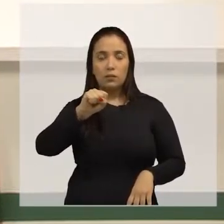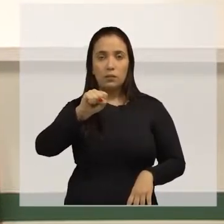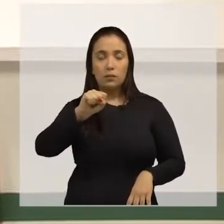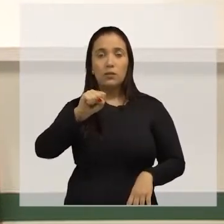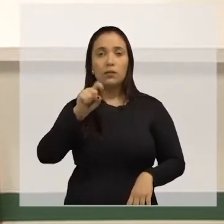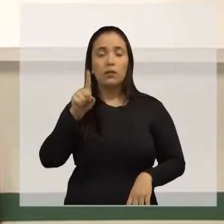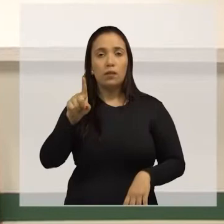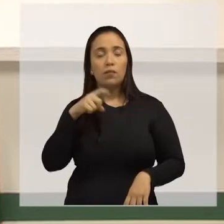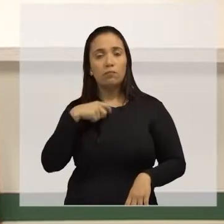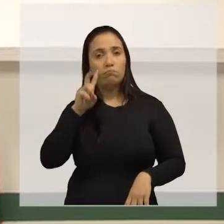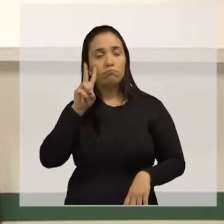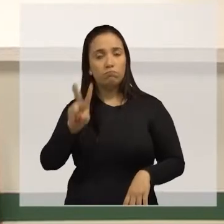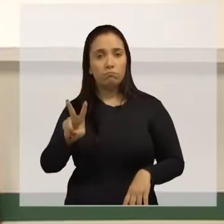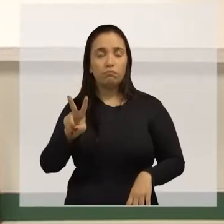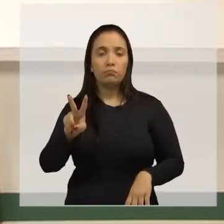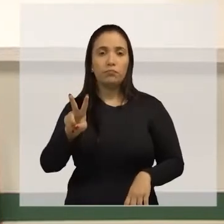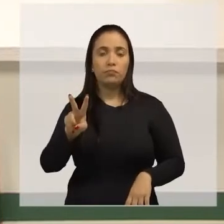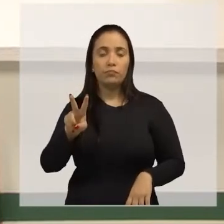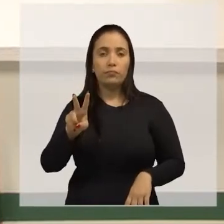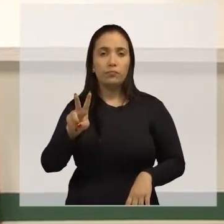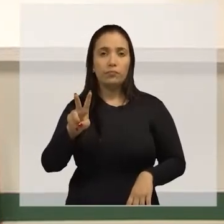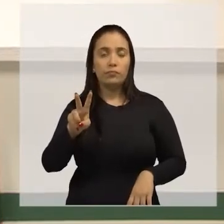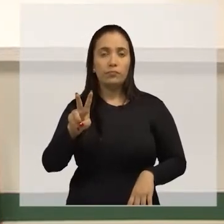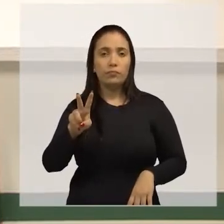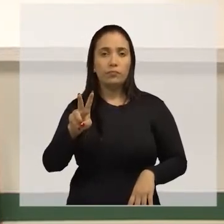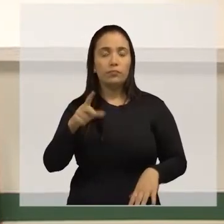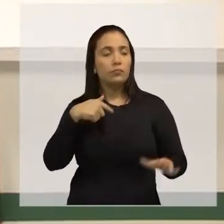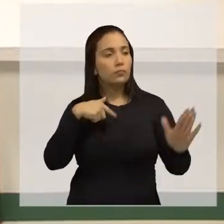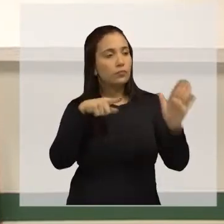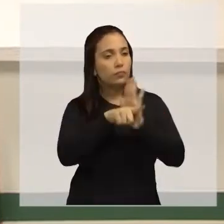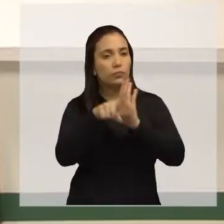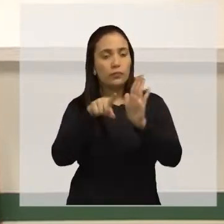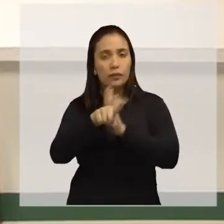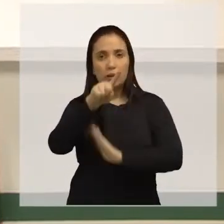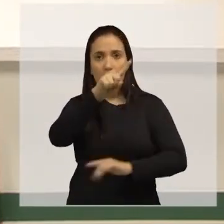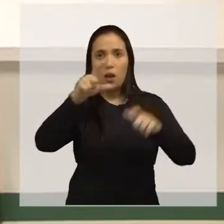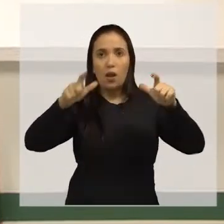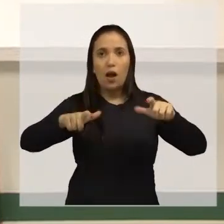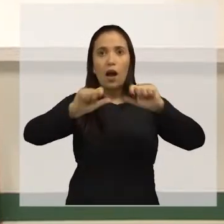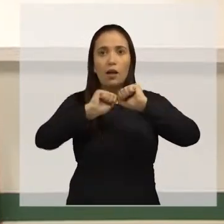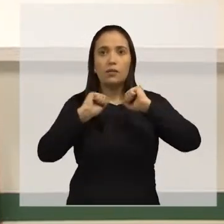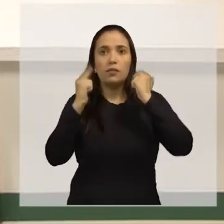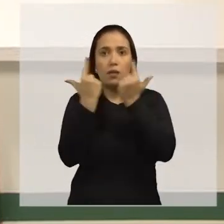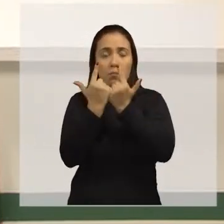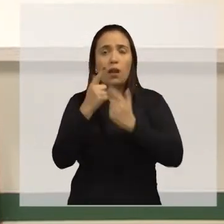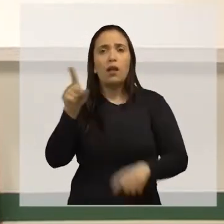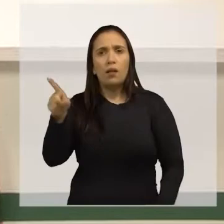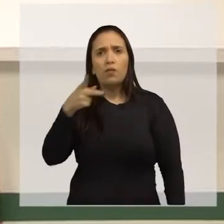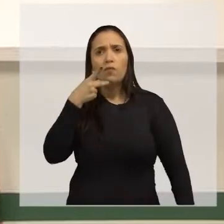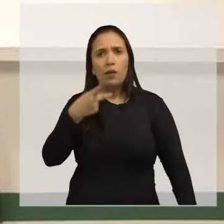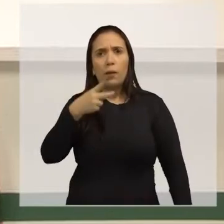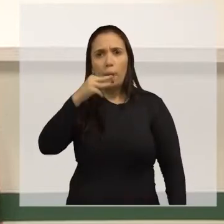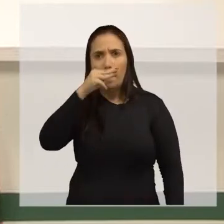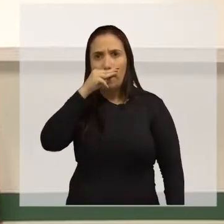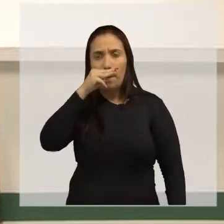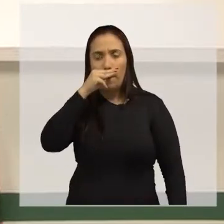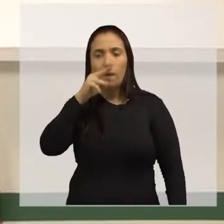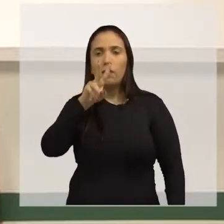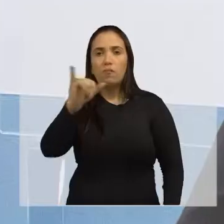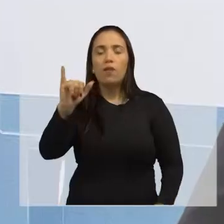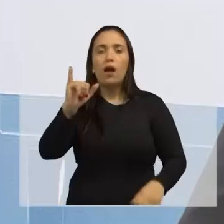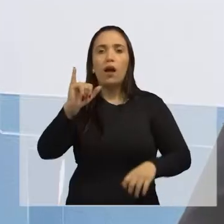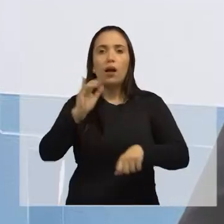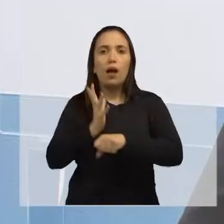política. Eu entrevistei alguns colegas meus na Assembleia em relação a esse assunto, ele disse claramente que vai ter um evento aí de debate